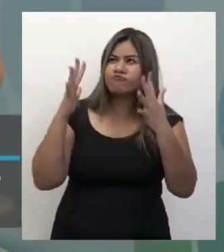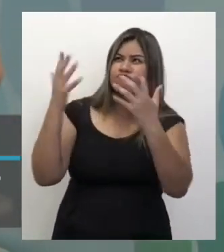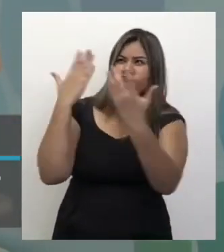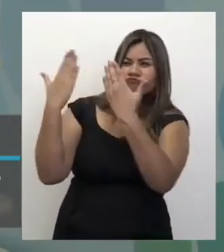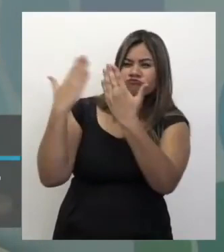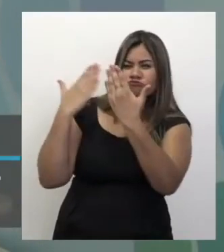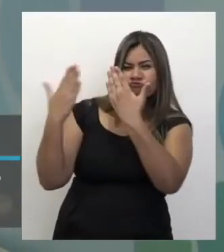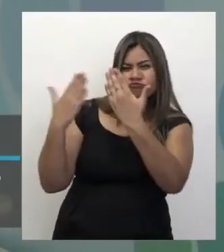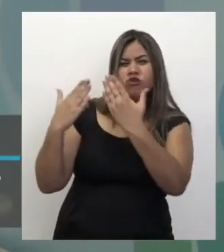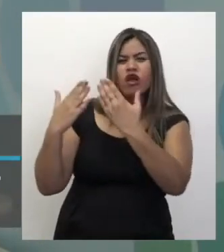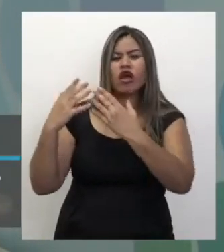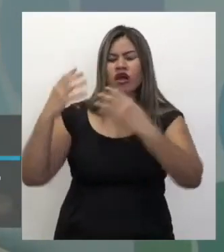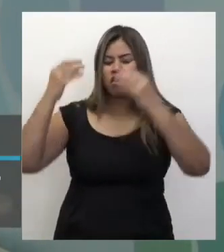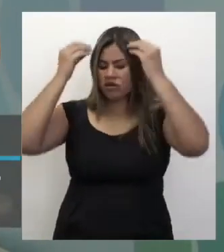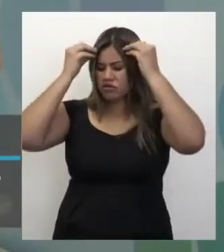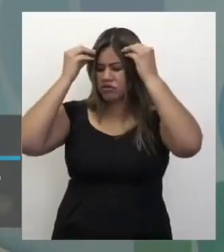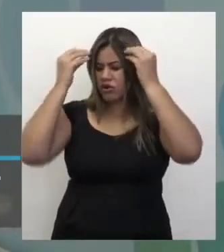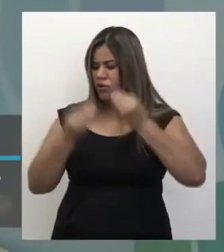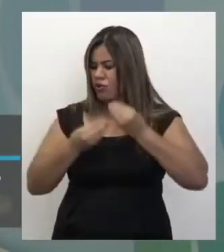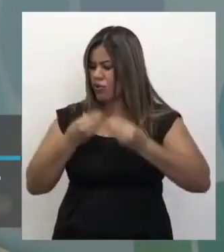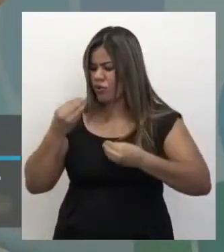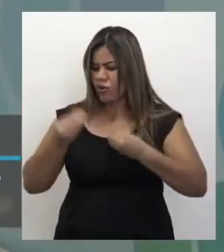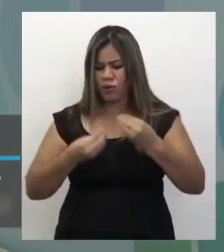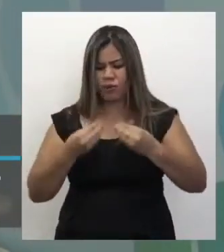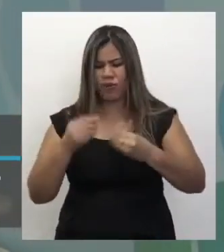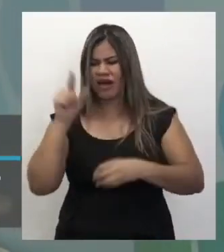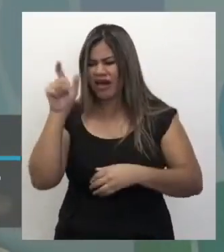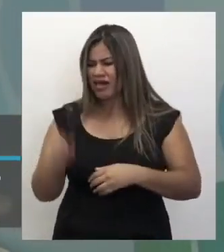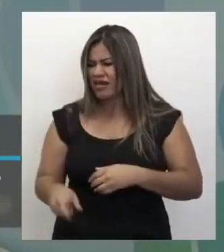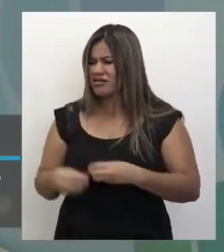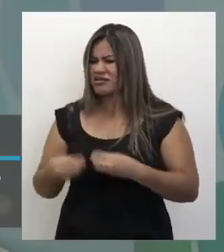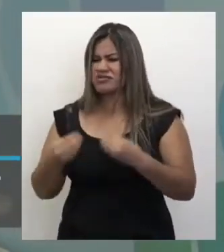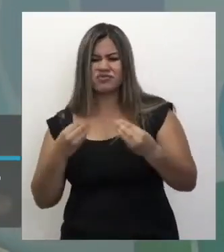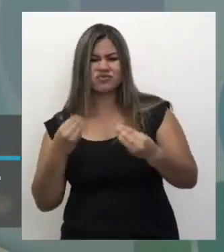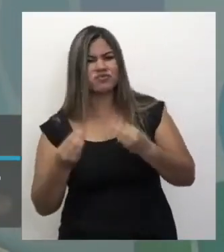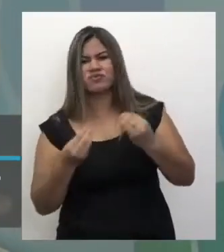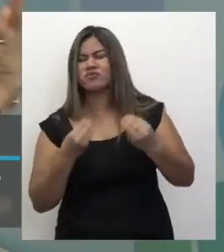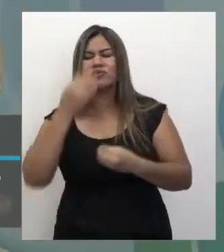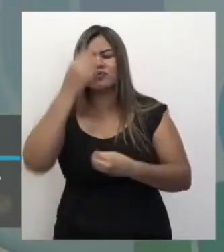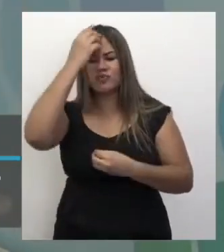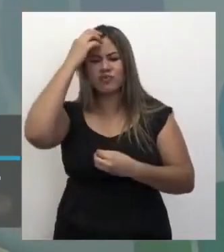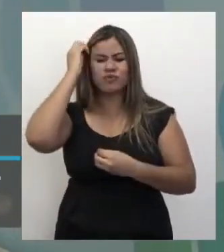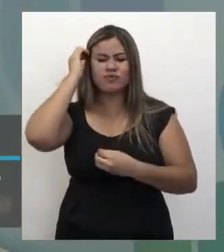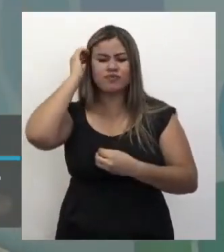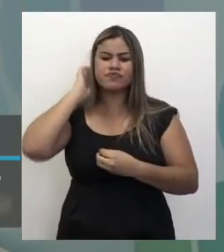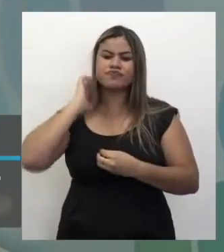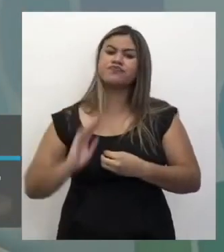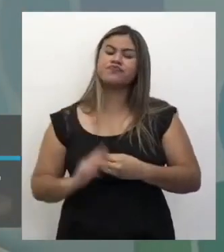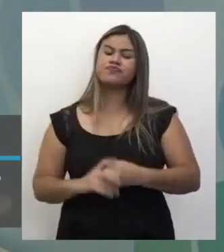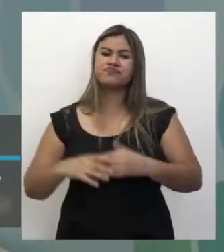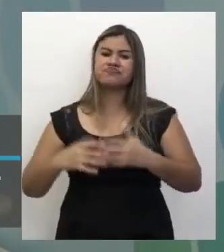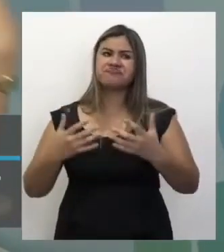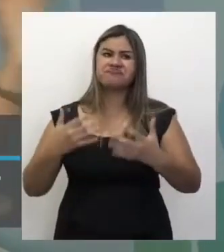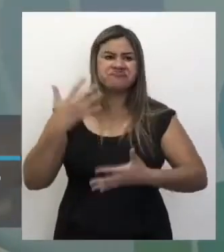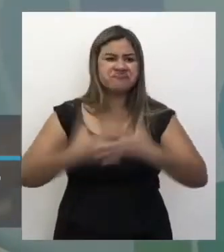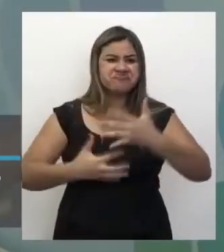na cabeça do Deolindo que você percebe esse cara em vários momentos, diversos momentos,